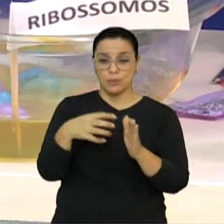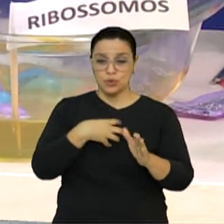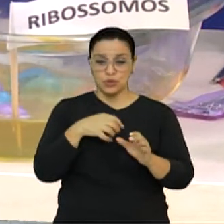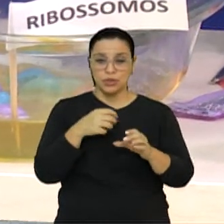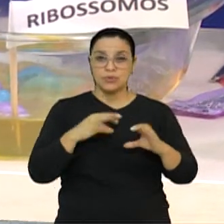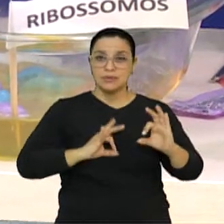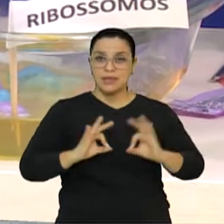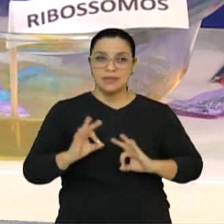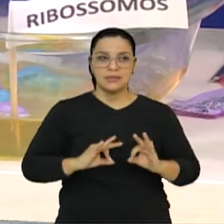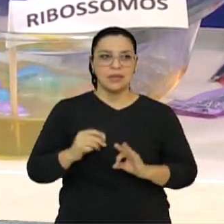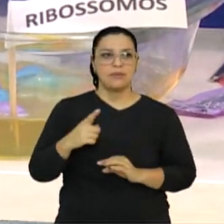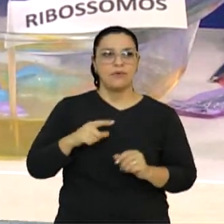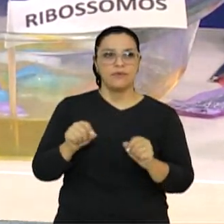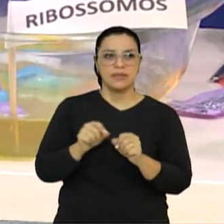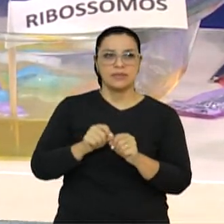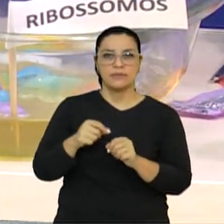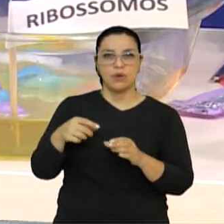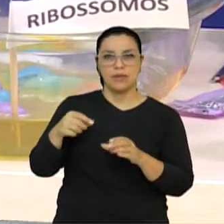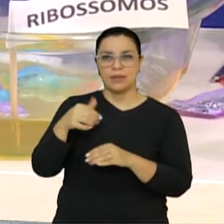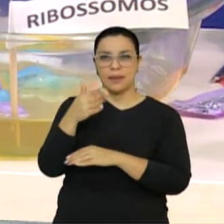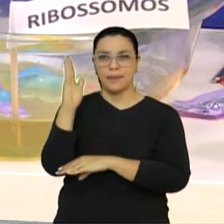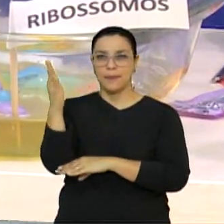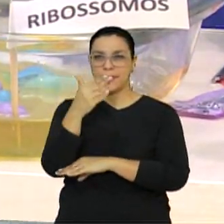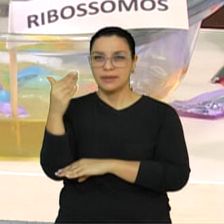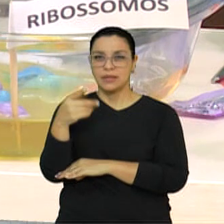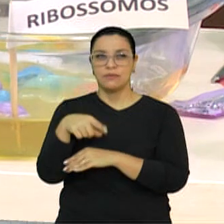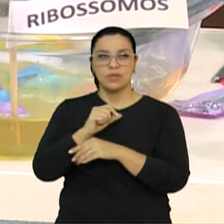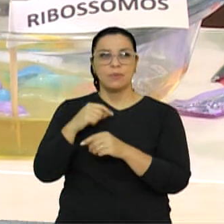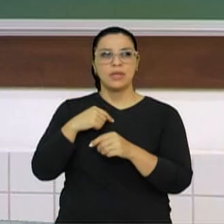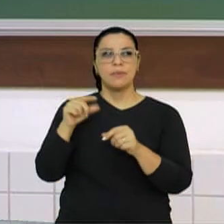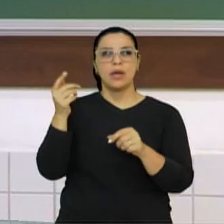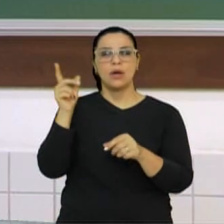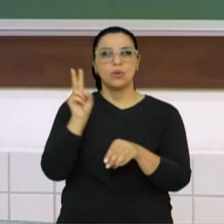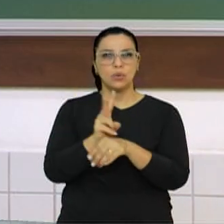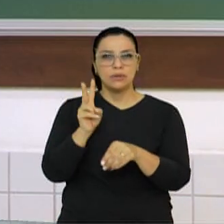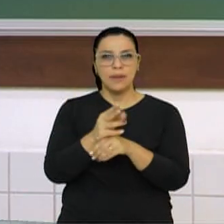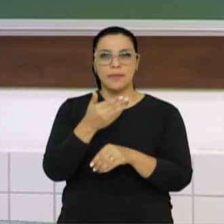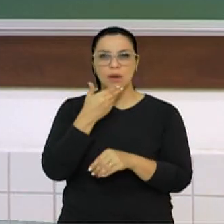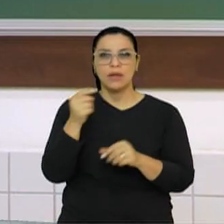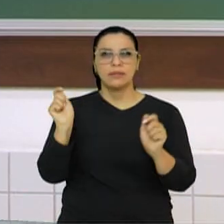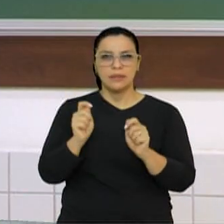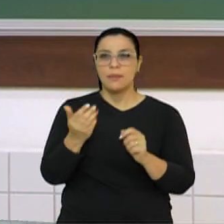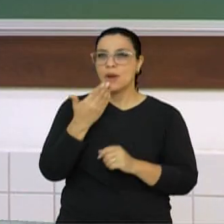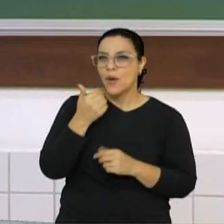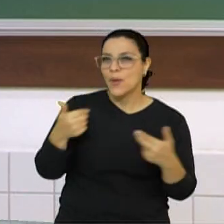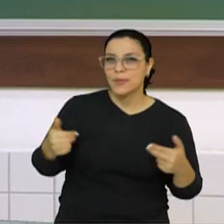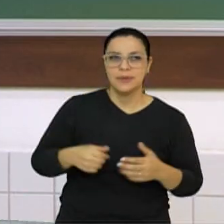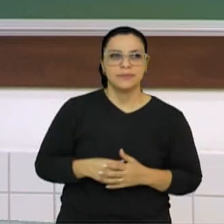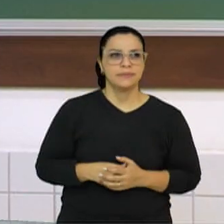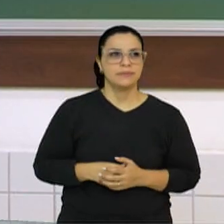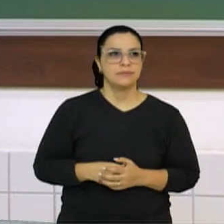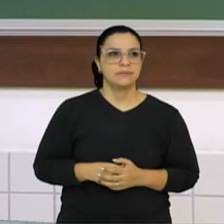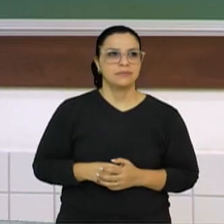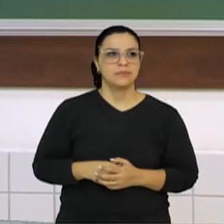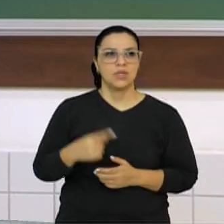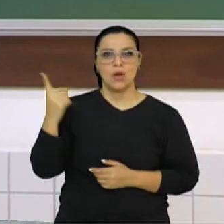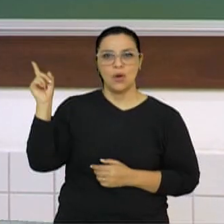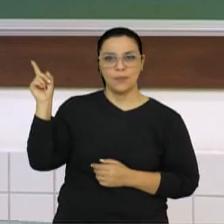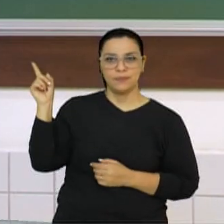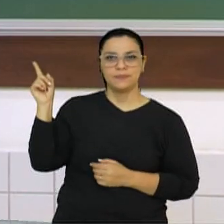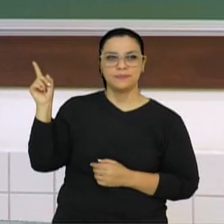aqui. Eu vou até retirar essa bandeirinha para não encostar, para que depois possa ser comida essa